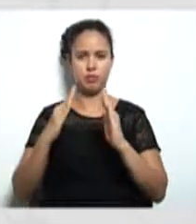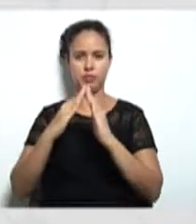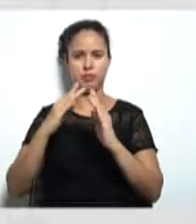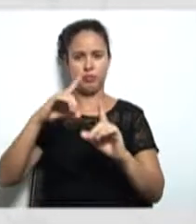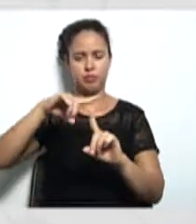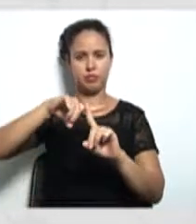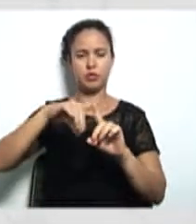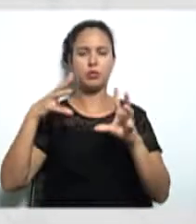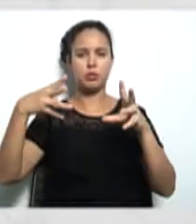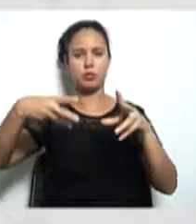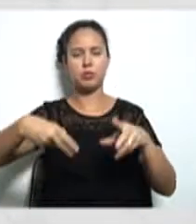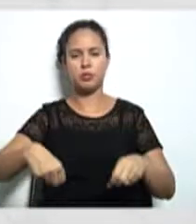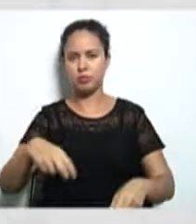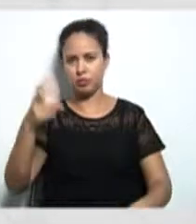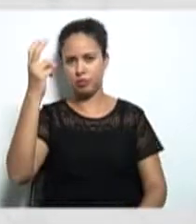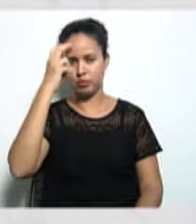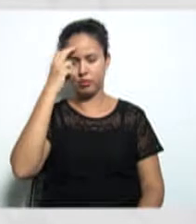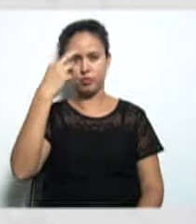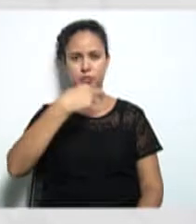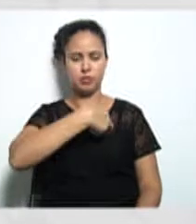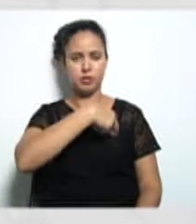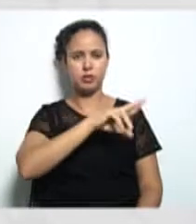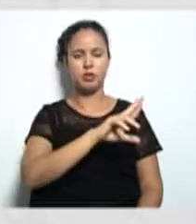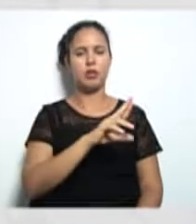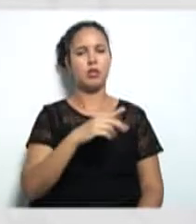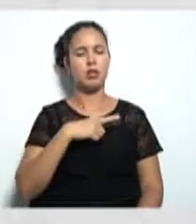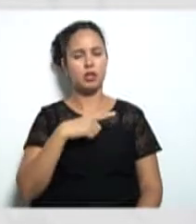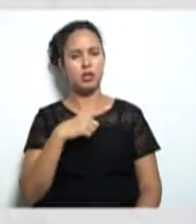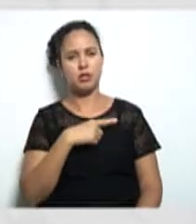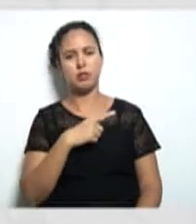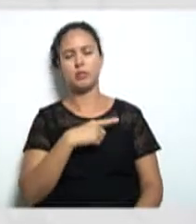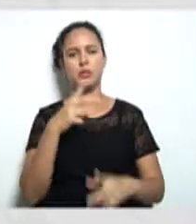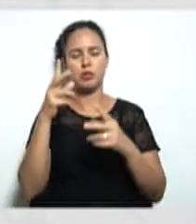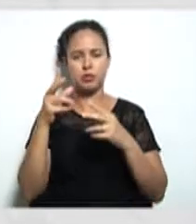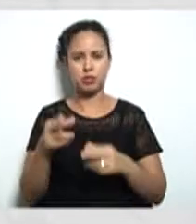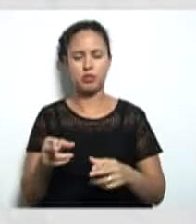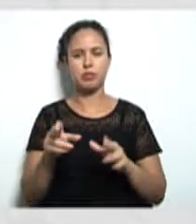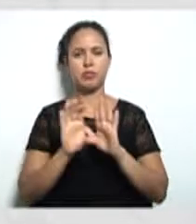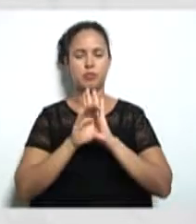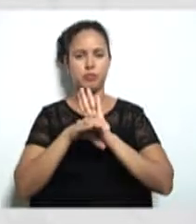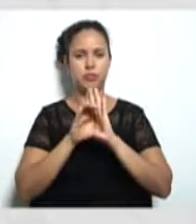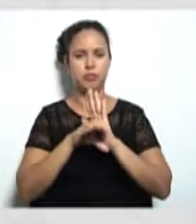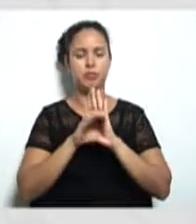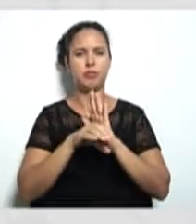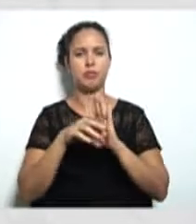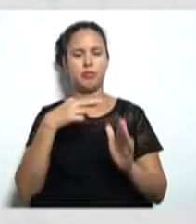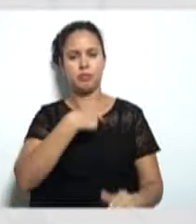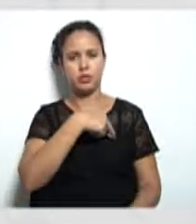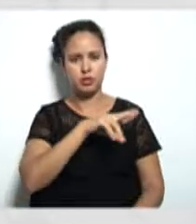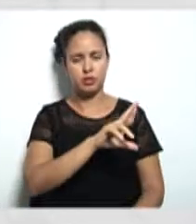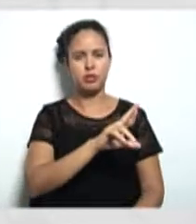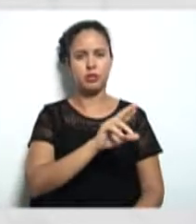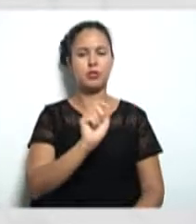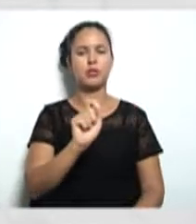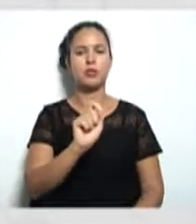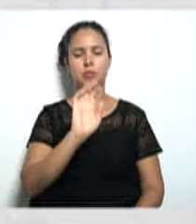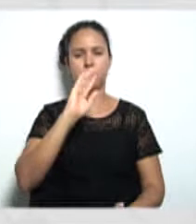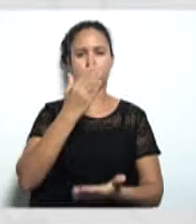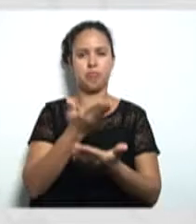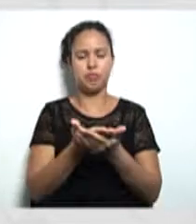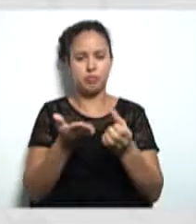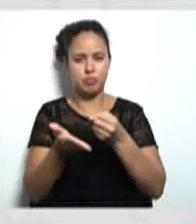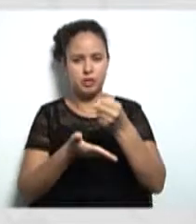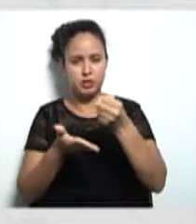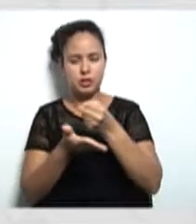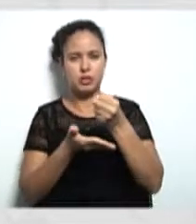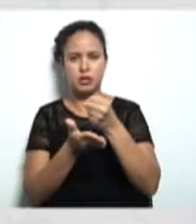as tradições têm esse mesmo conceito de conhecimento religioso, que é aquele baseado no transcendente, aquele baseado na